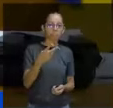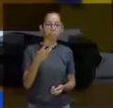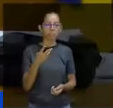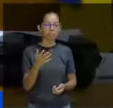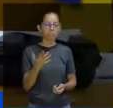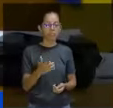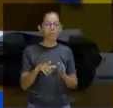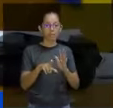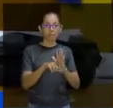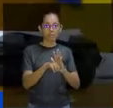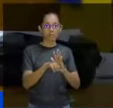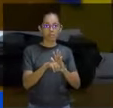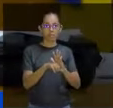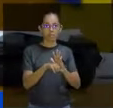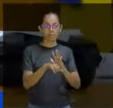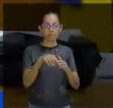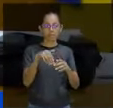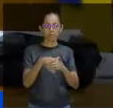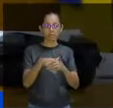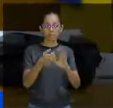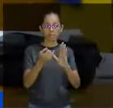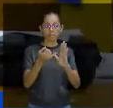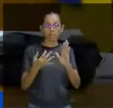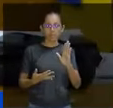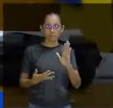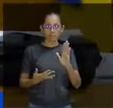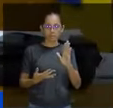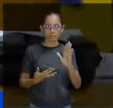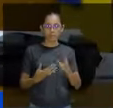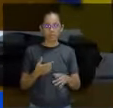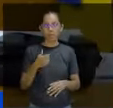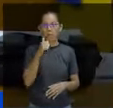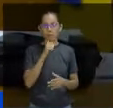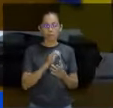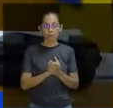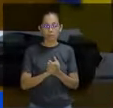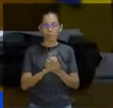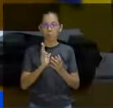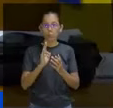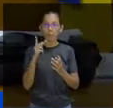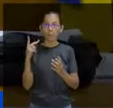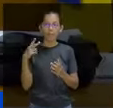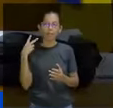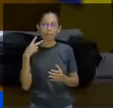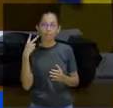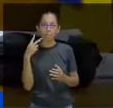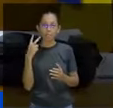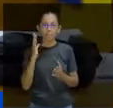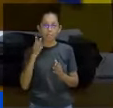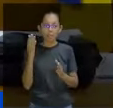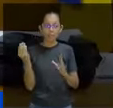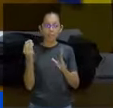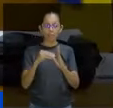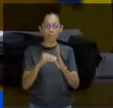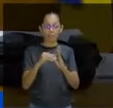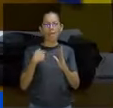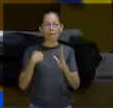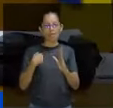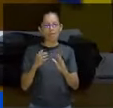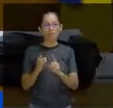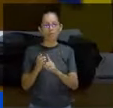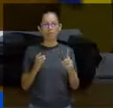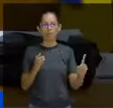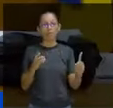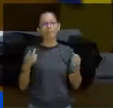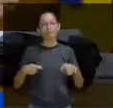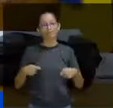afastar tão logo o nome dela passe na convenção. Vou torcer para que não passe, mas as coisas parecem que lá são muito acertadas já,